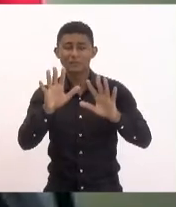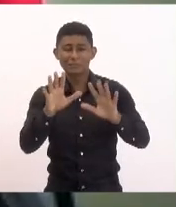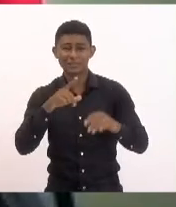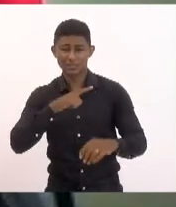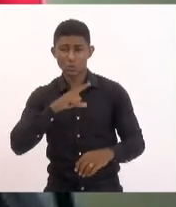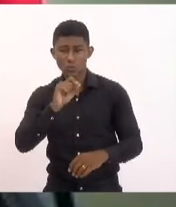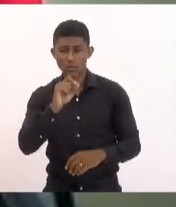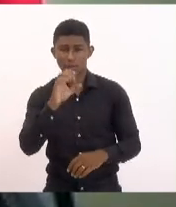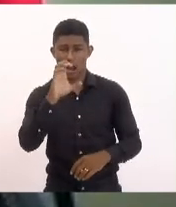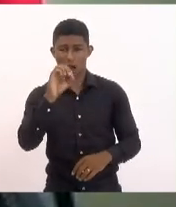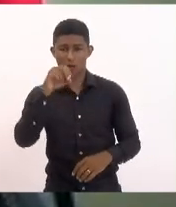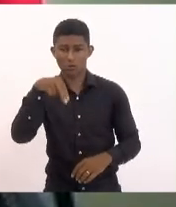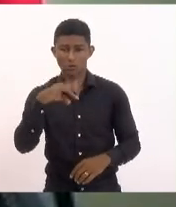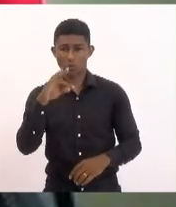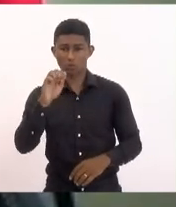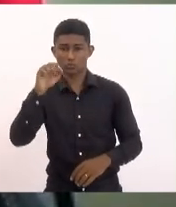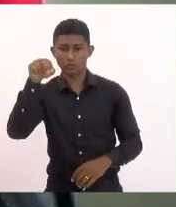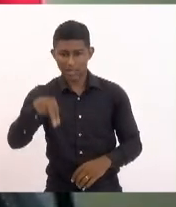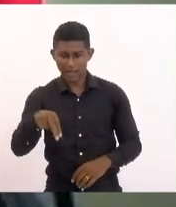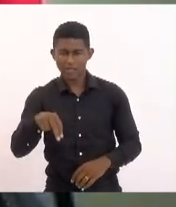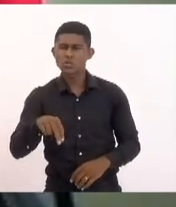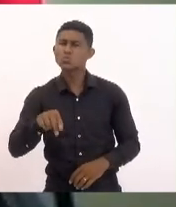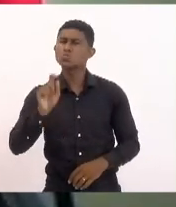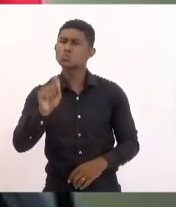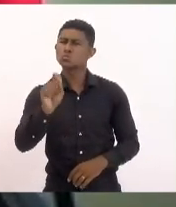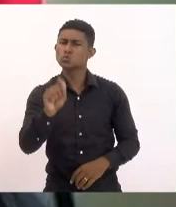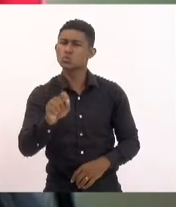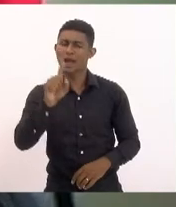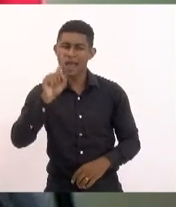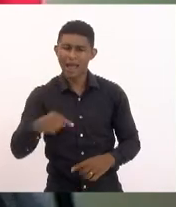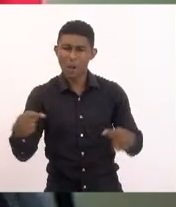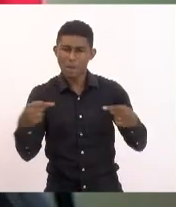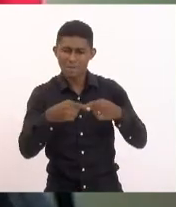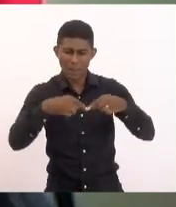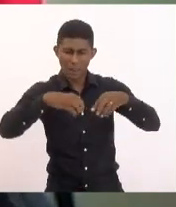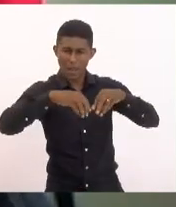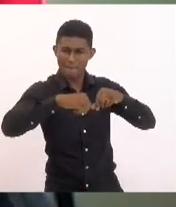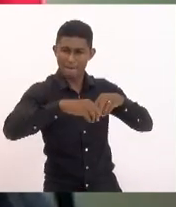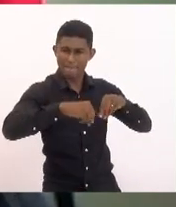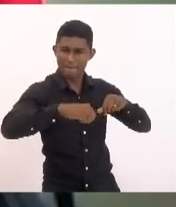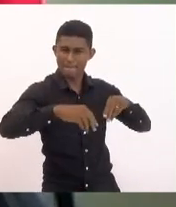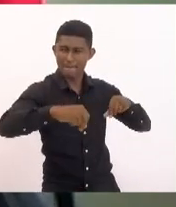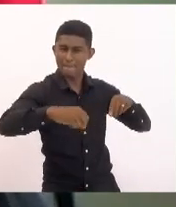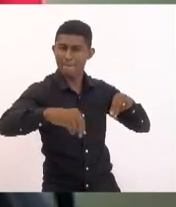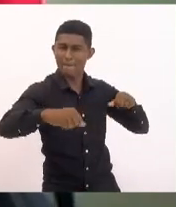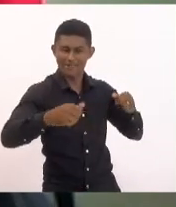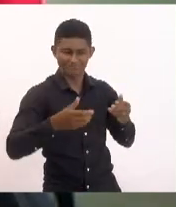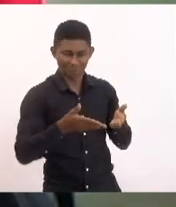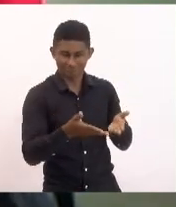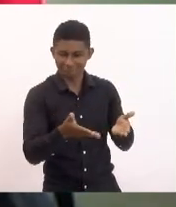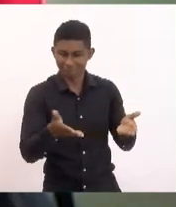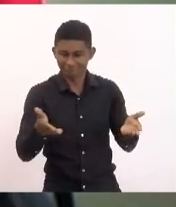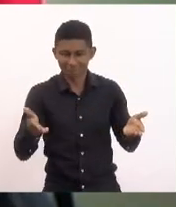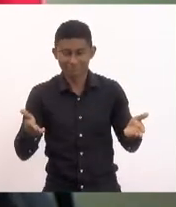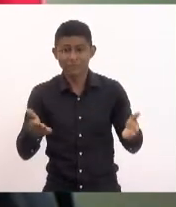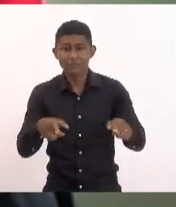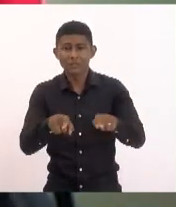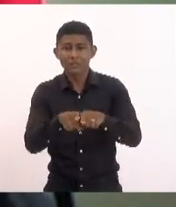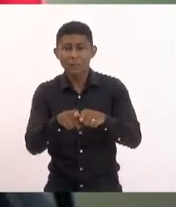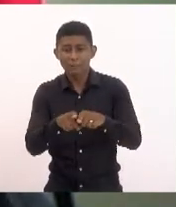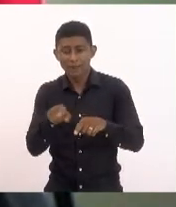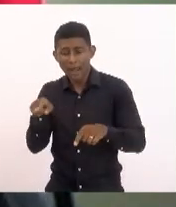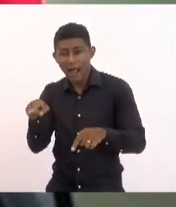coltan é um minério que é onipresente nos circuitos eletrônicos, nos smartphones,